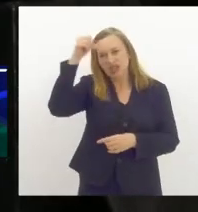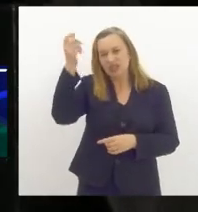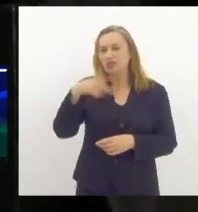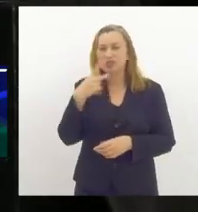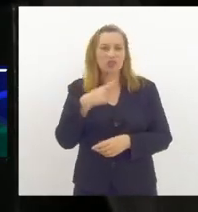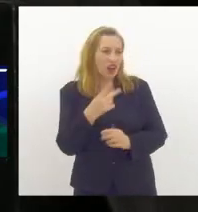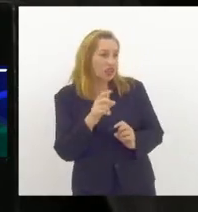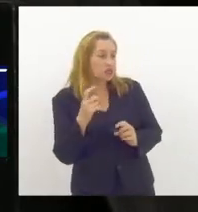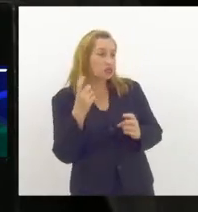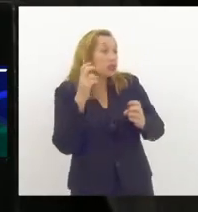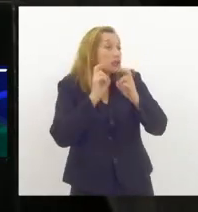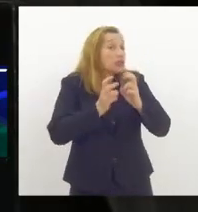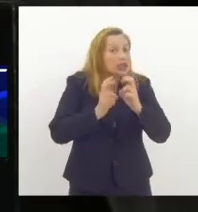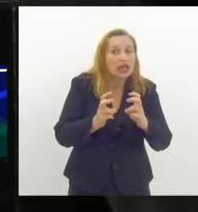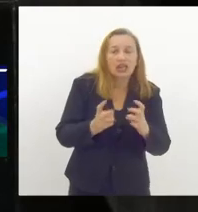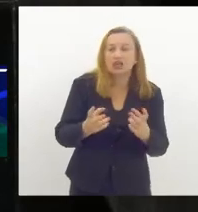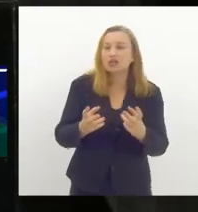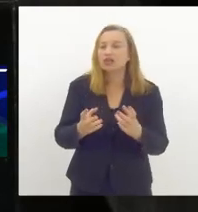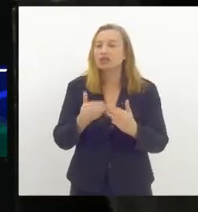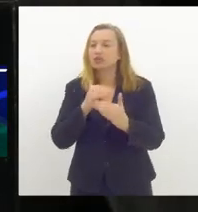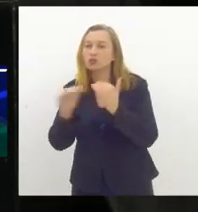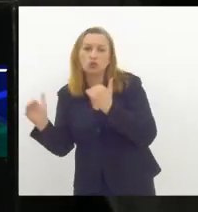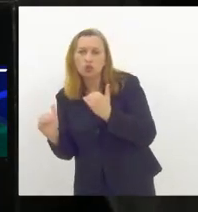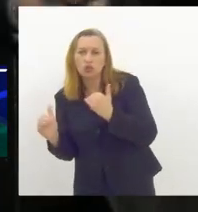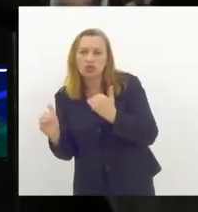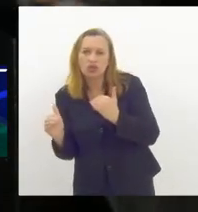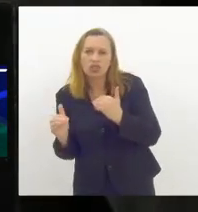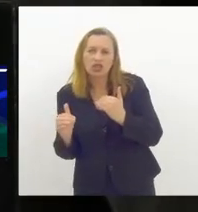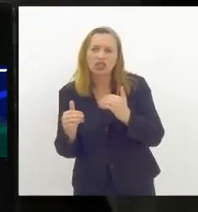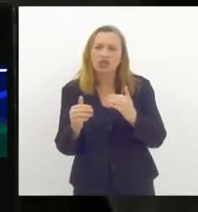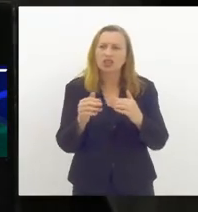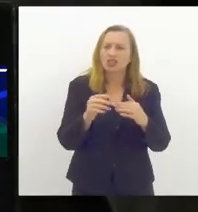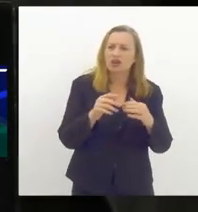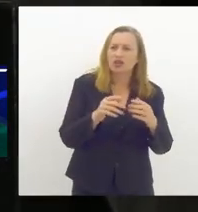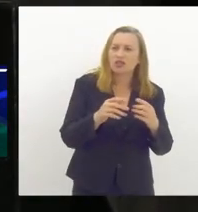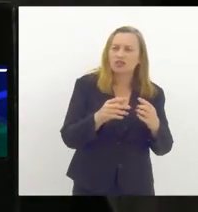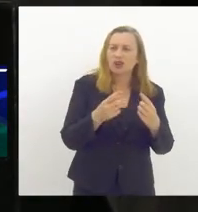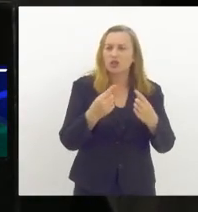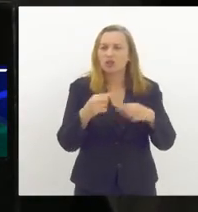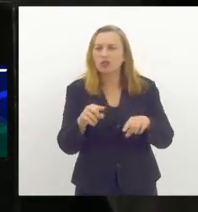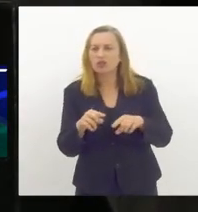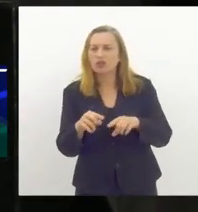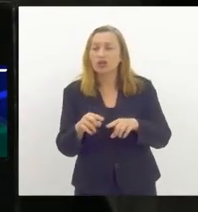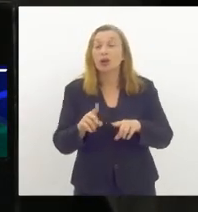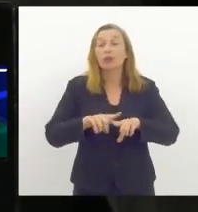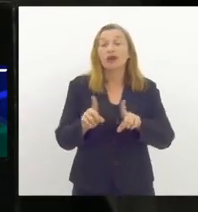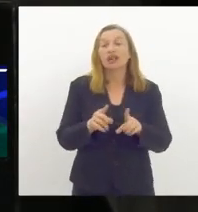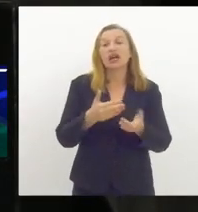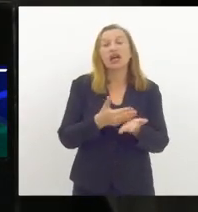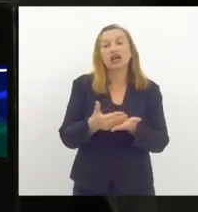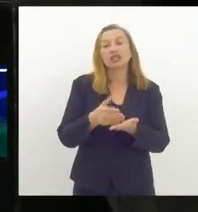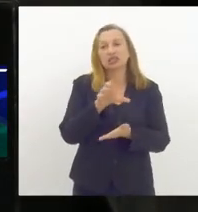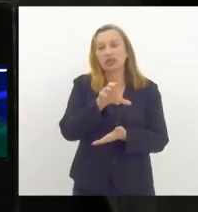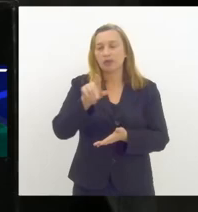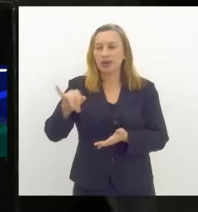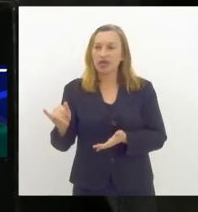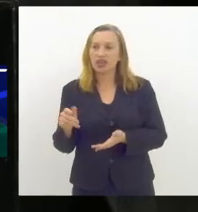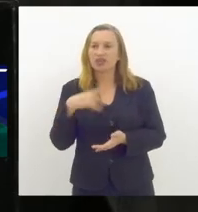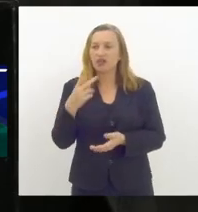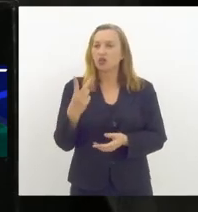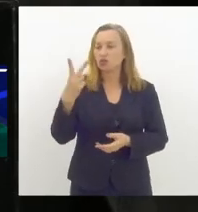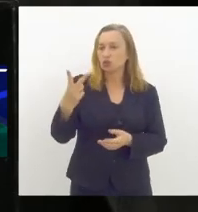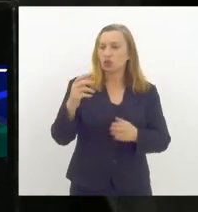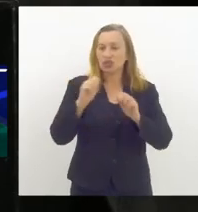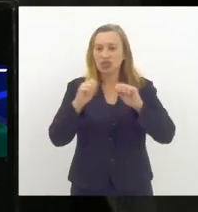começou a falar sobre frente começou a atacar SuperVia dizer que vai implantar formatar meu peito só que antes de começar a CPI que ele tinha colocado